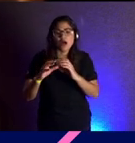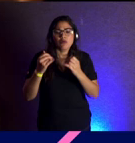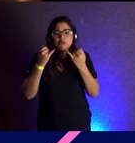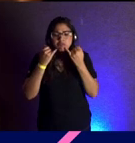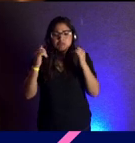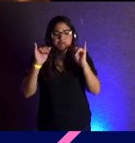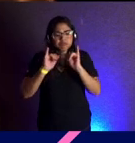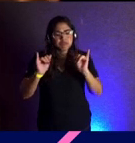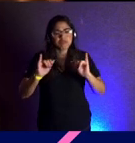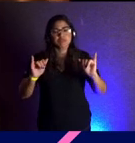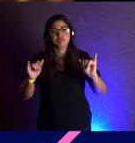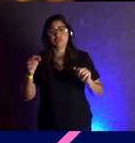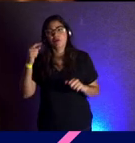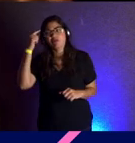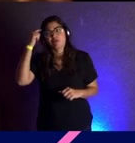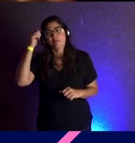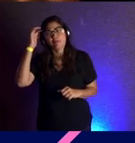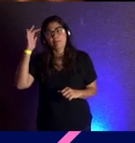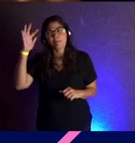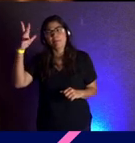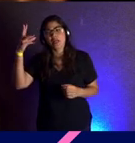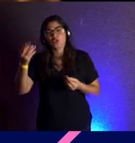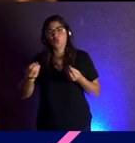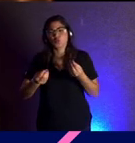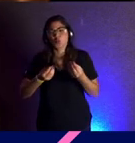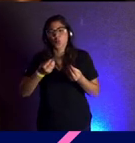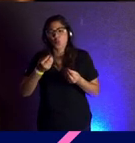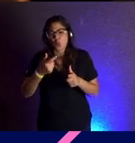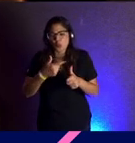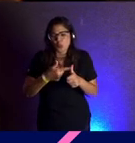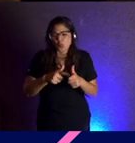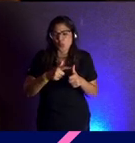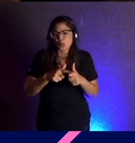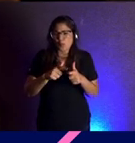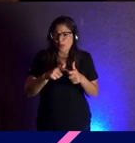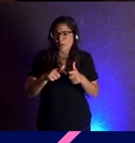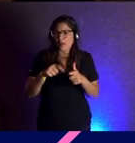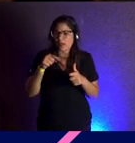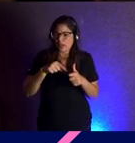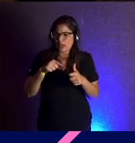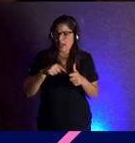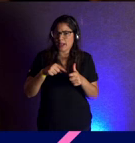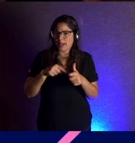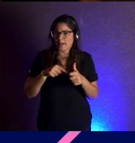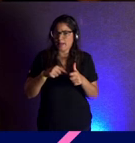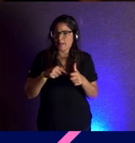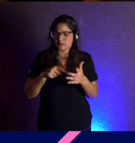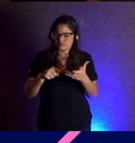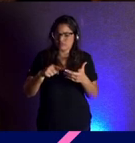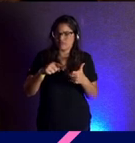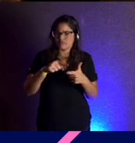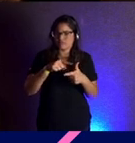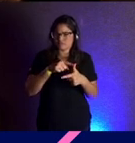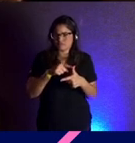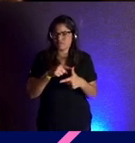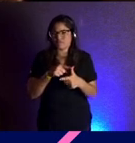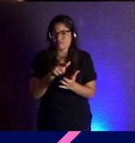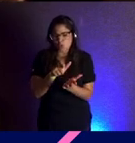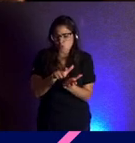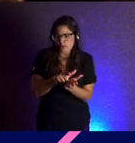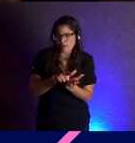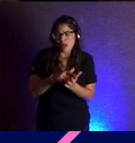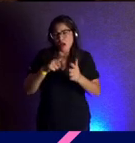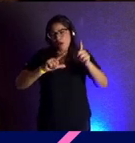imagino as diferentes pressões que os veículos sofrem, né? A gente dialoga, e uma coisa que é que eu